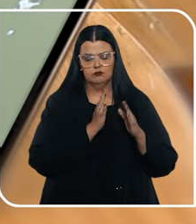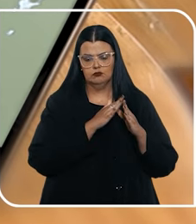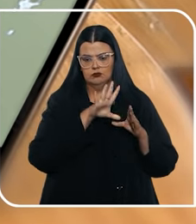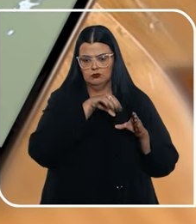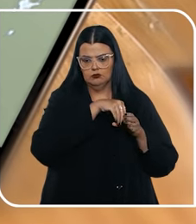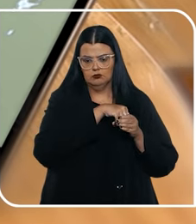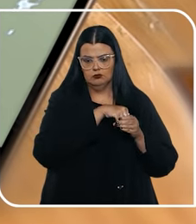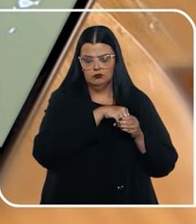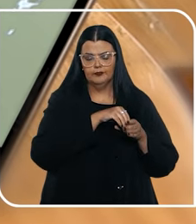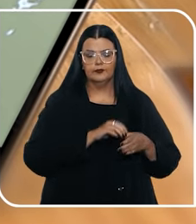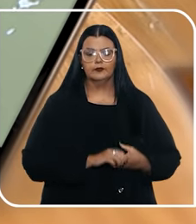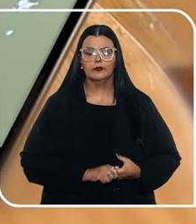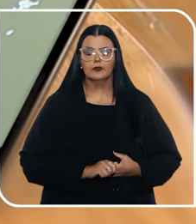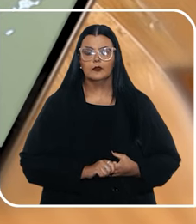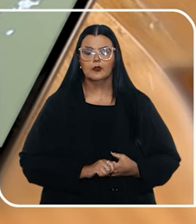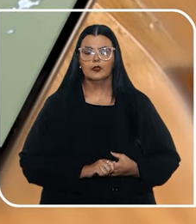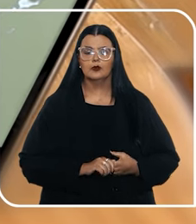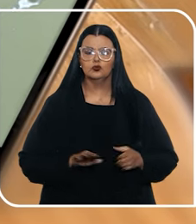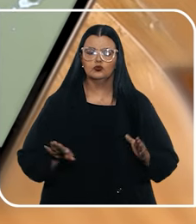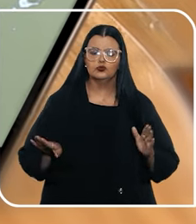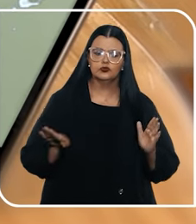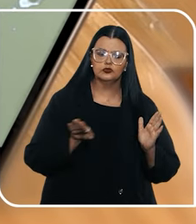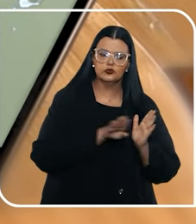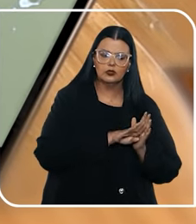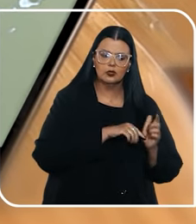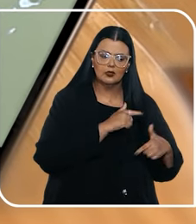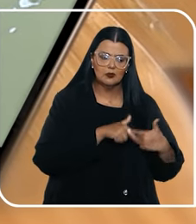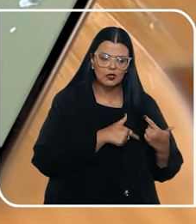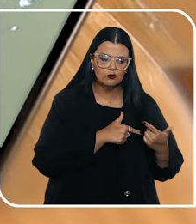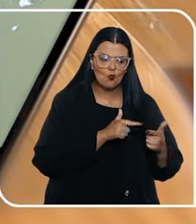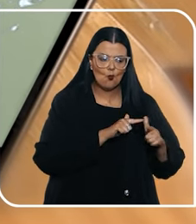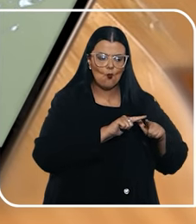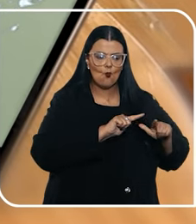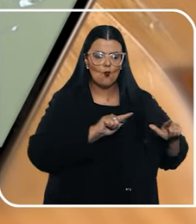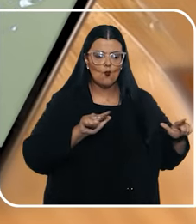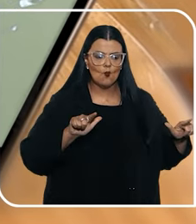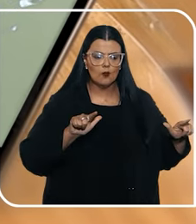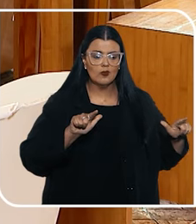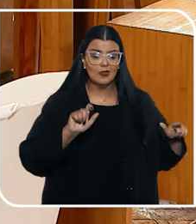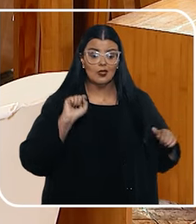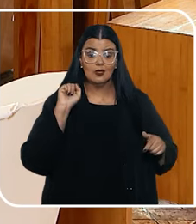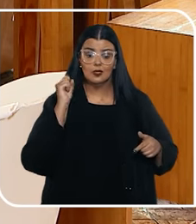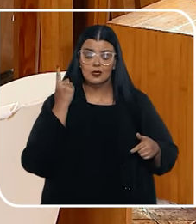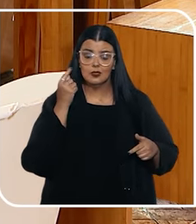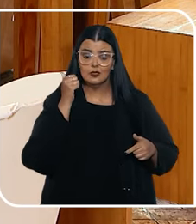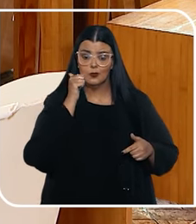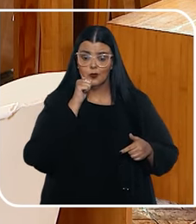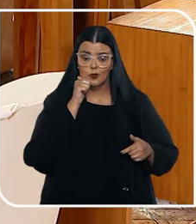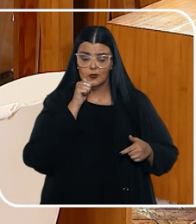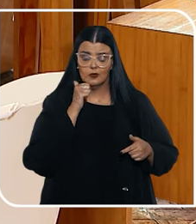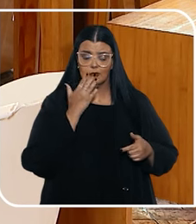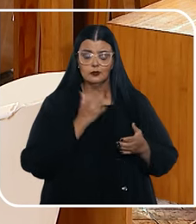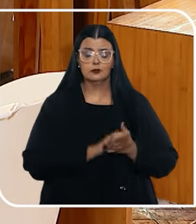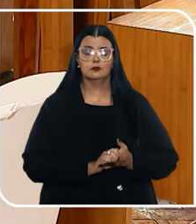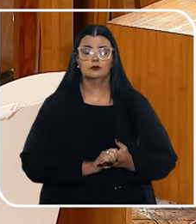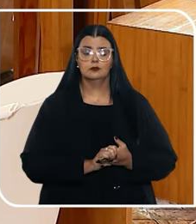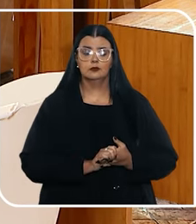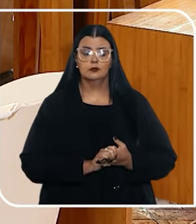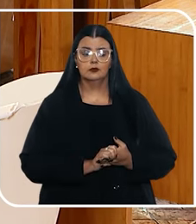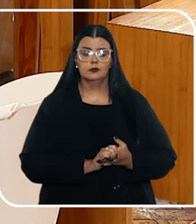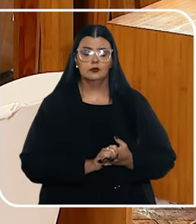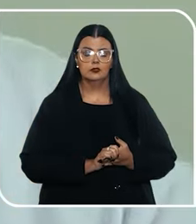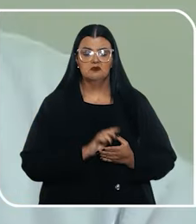a ficar sozinha, né? E um belo dia, quando eu cheguei, ela não estava mais lá. A minha ex, simplesmente, ela foi